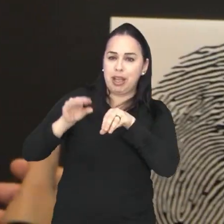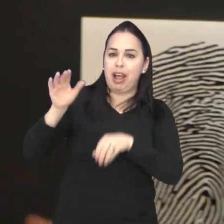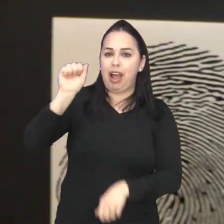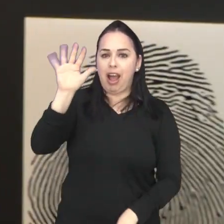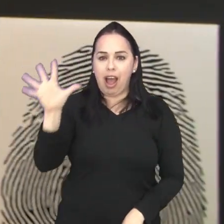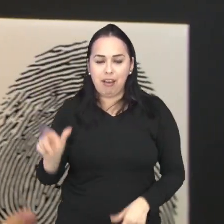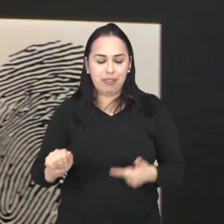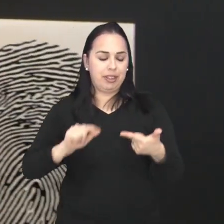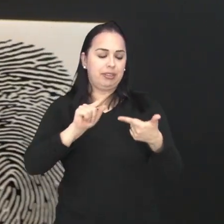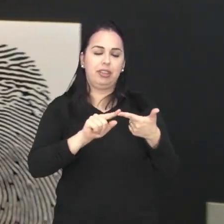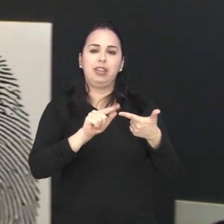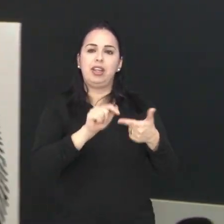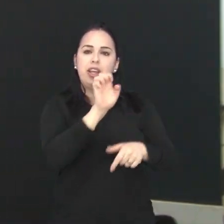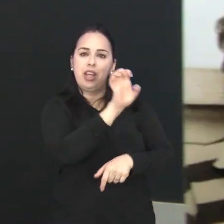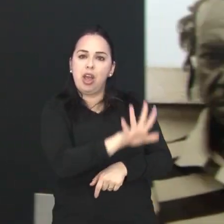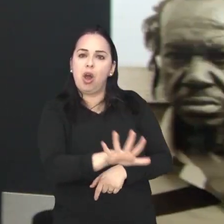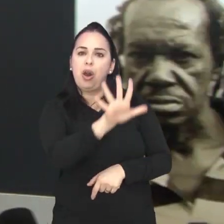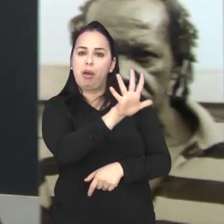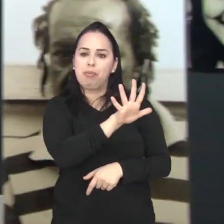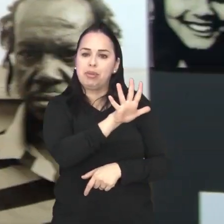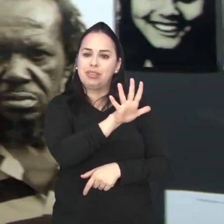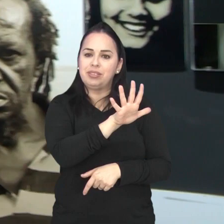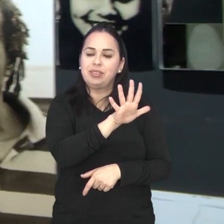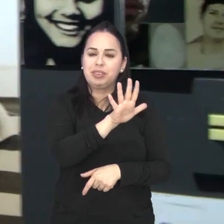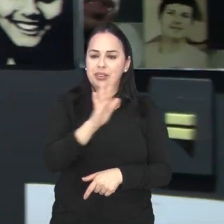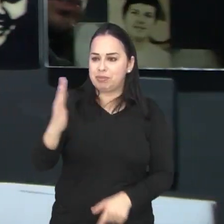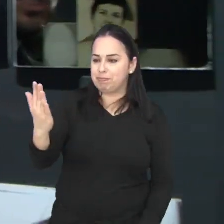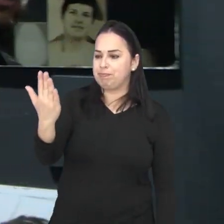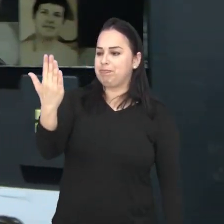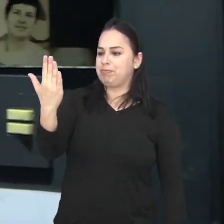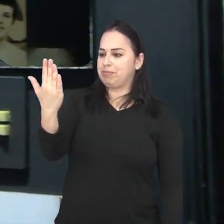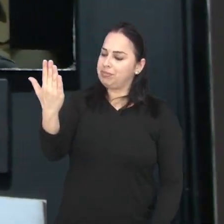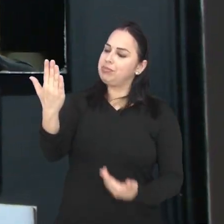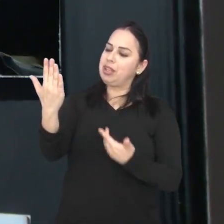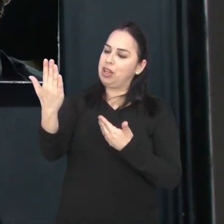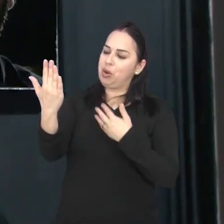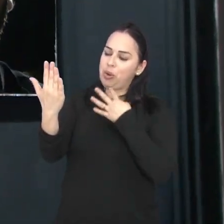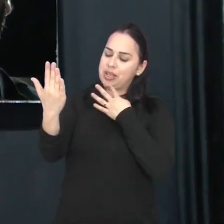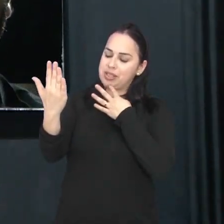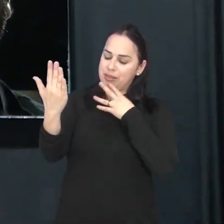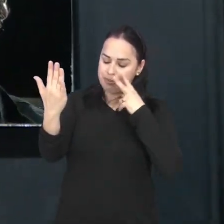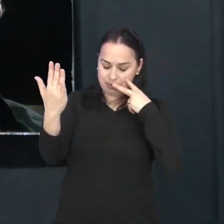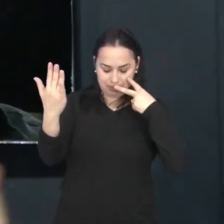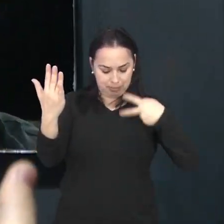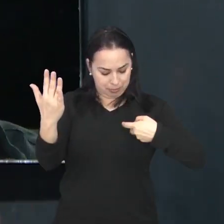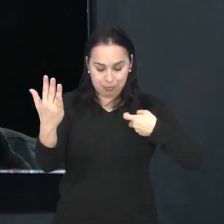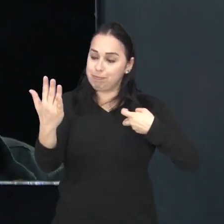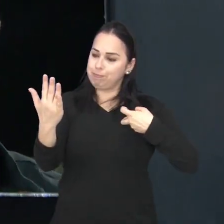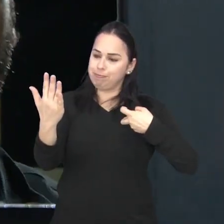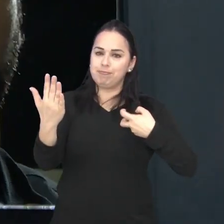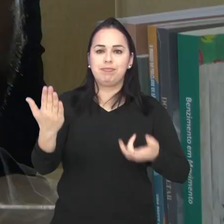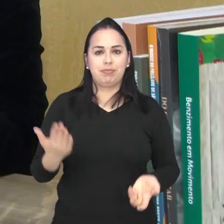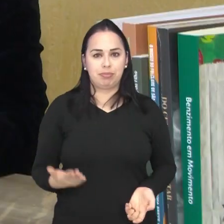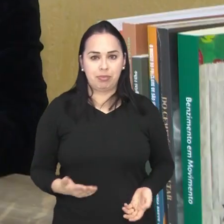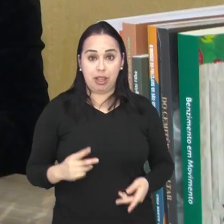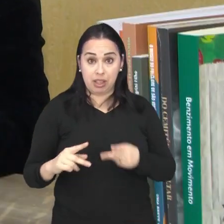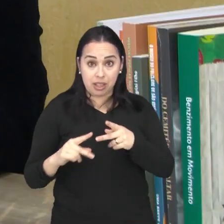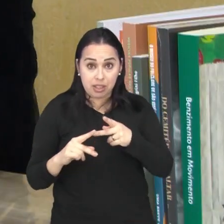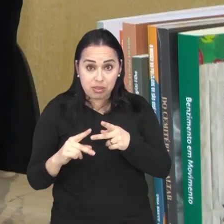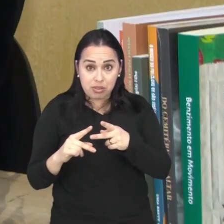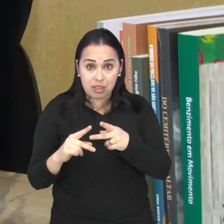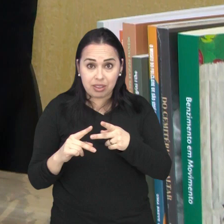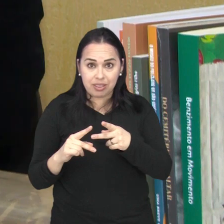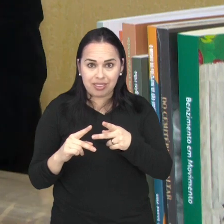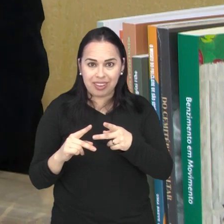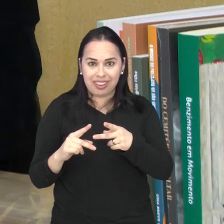lugares: África, Ásia, Europa, rostos que nos ajudam a conhecer um pouco mais de nós mesmos. São José,